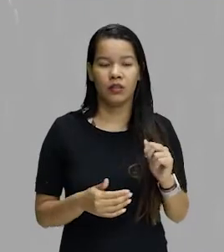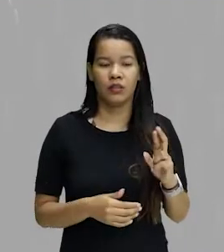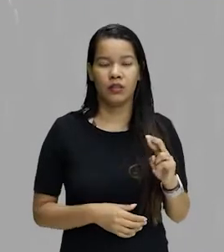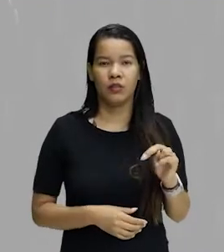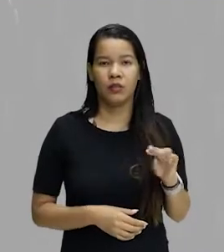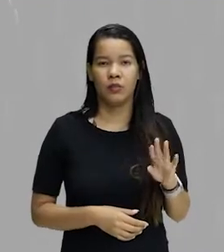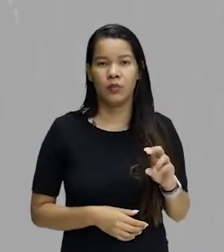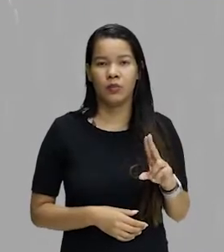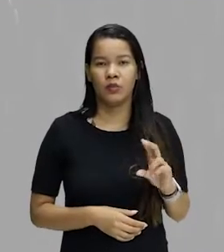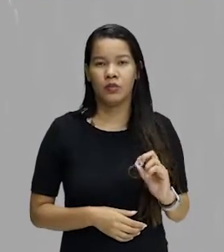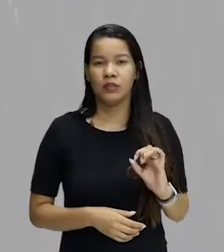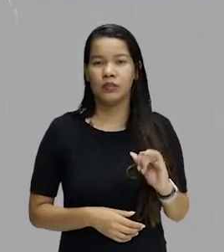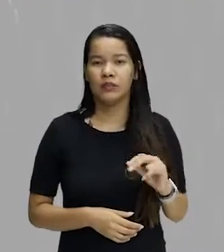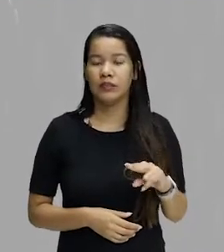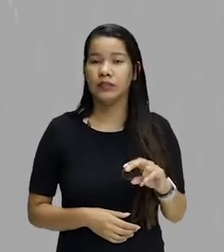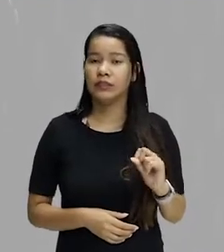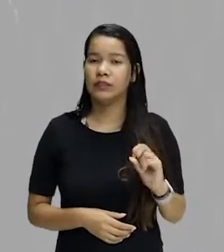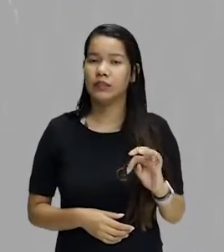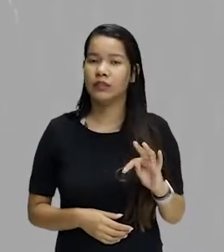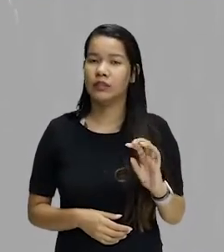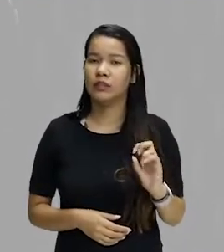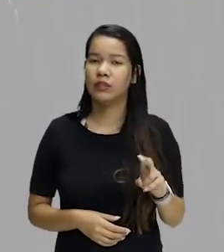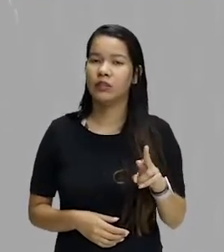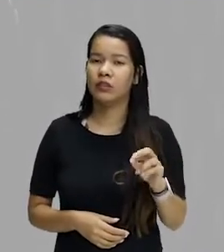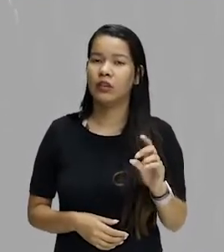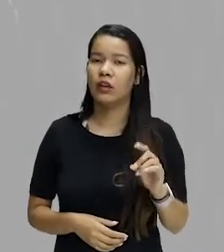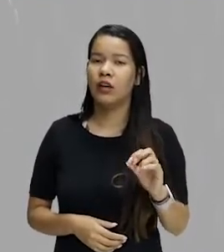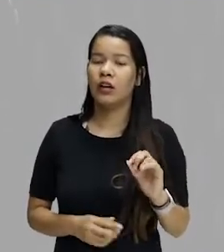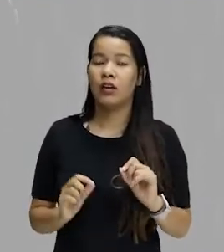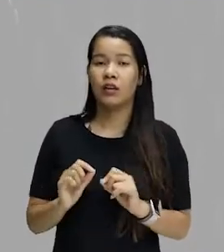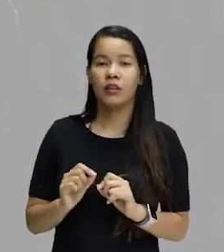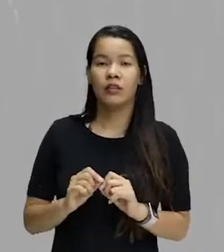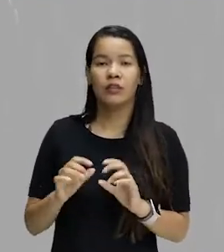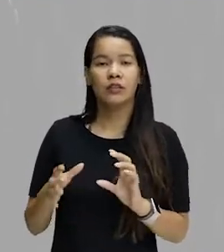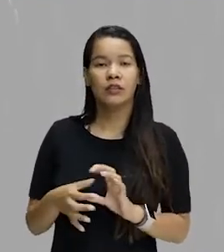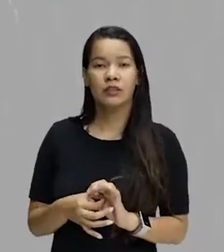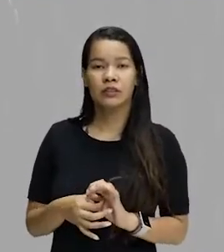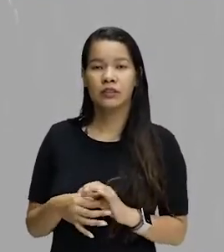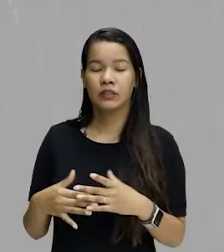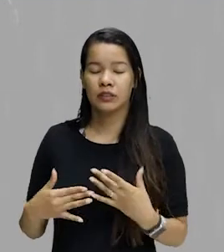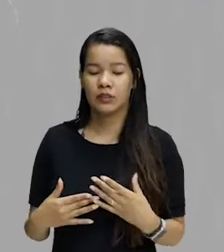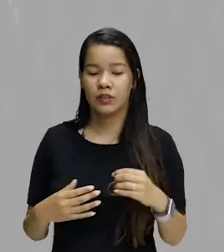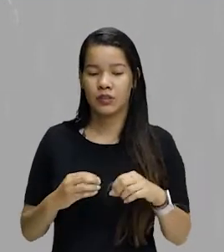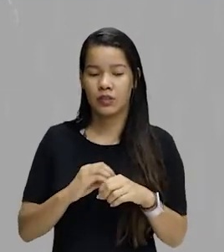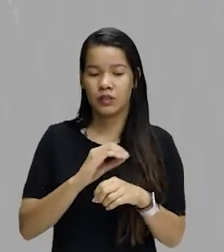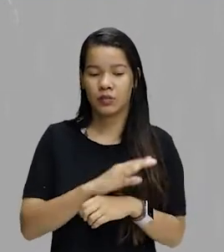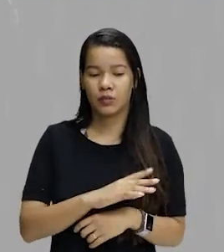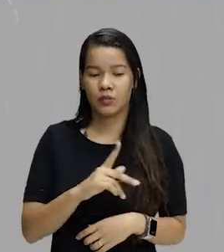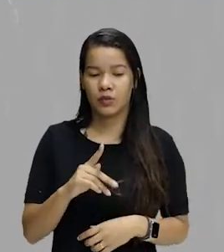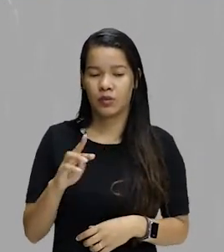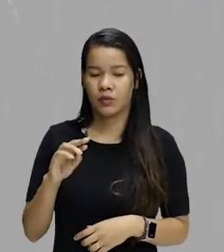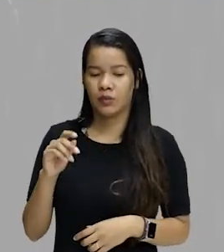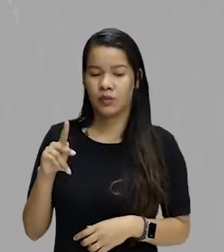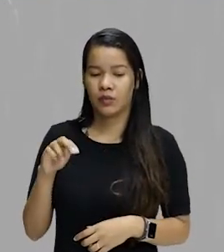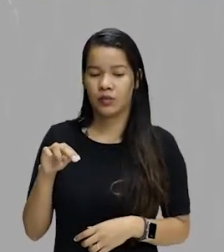carbono insaturado, carbono que executa a ligação dupla, né? Então, eu saí do propino, estou chegando